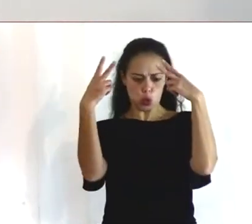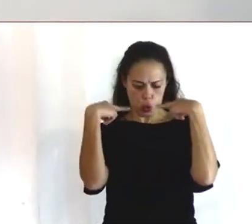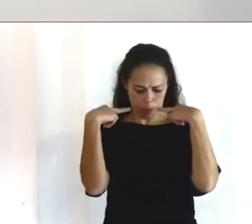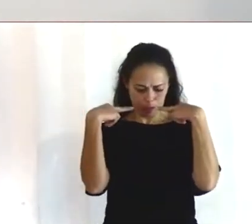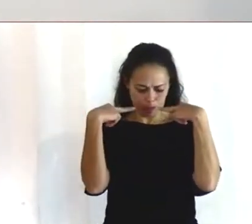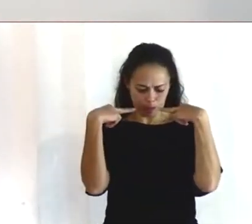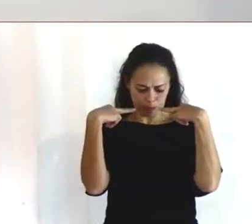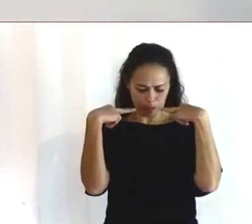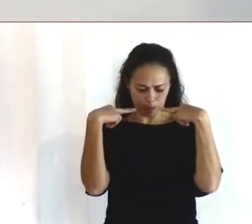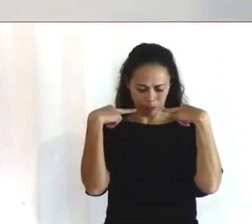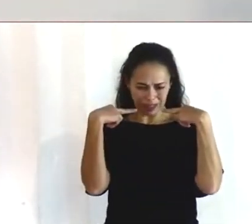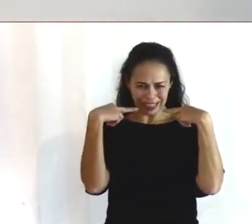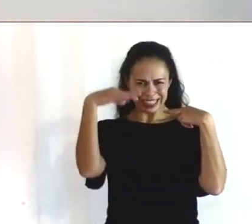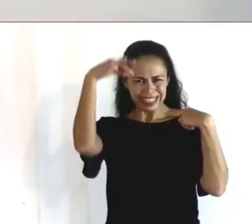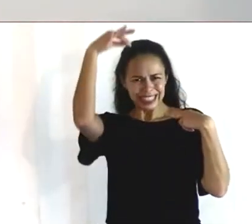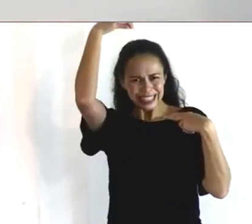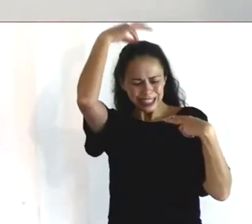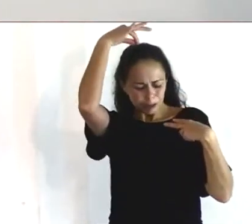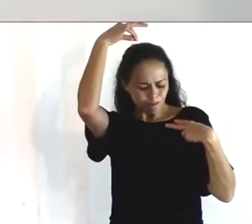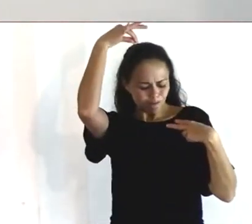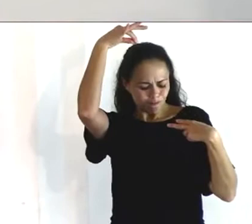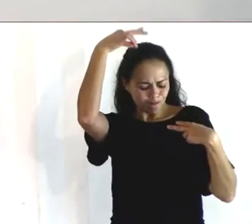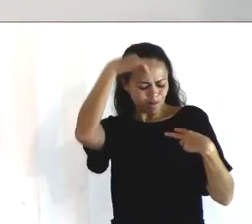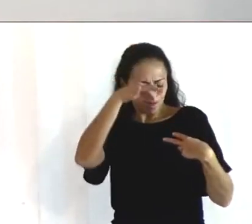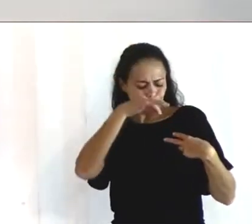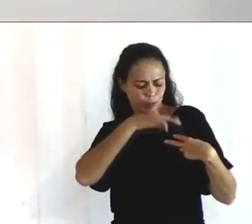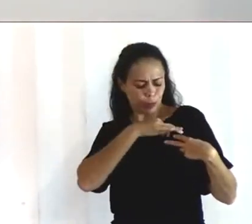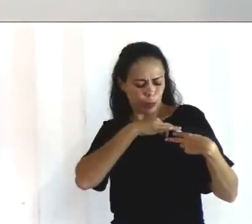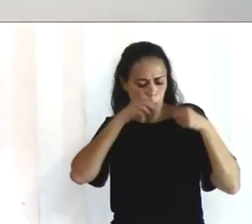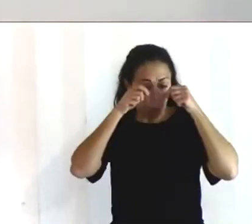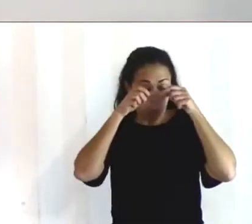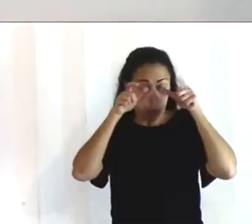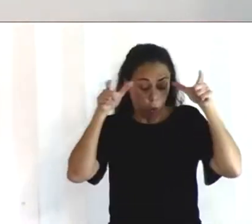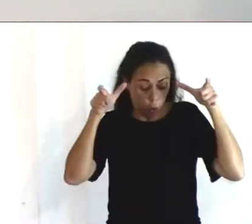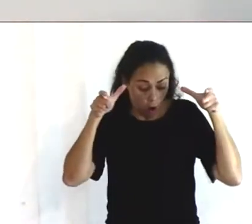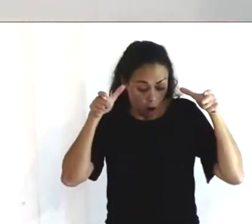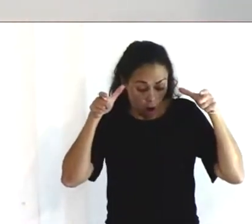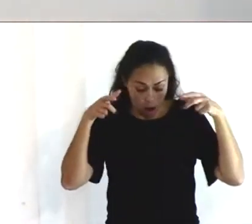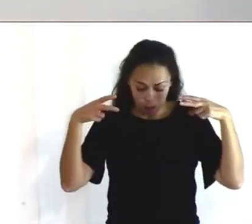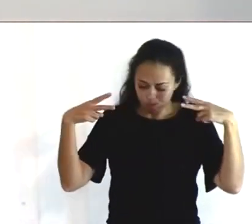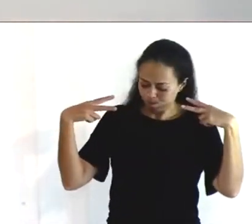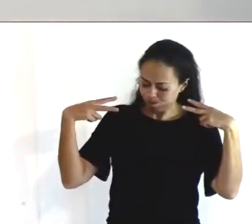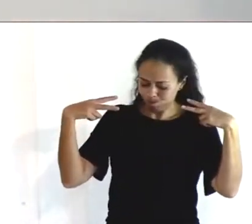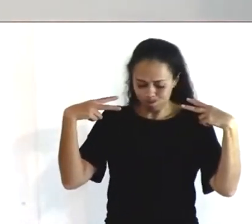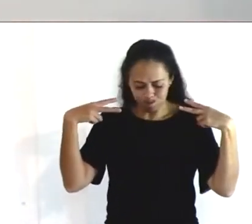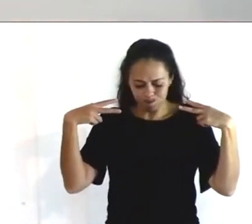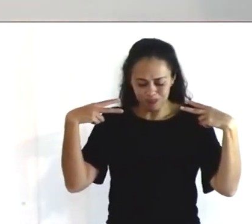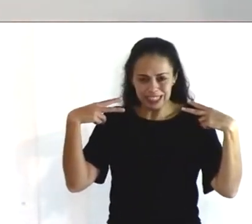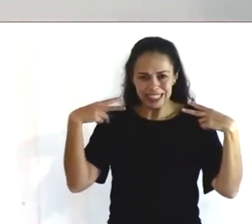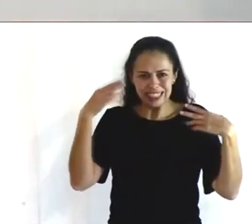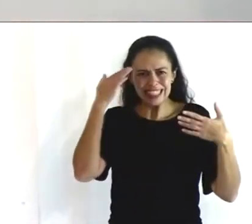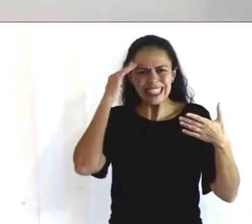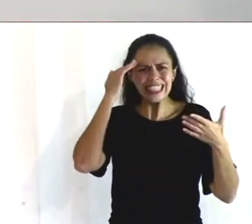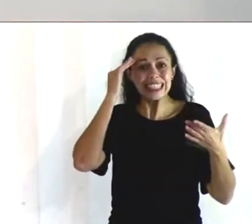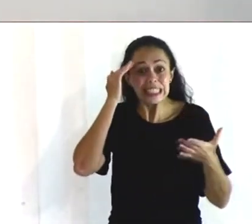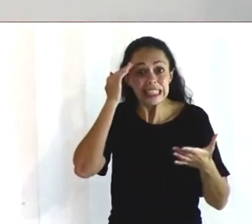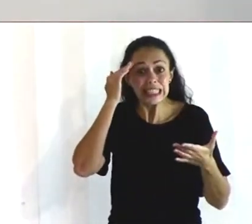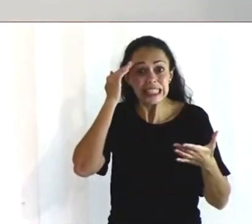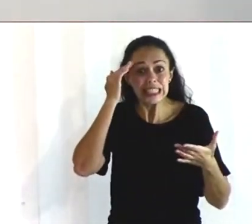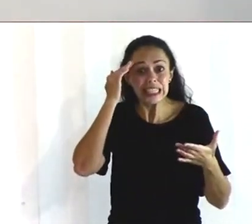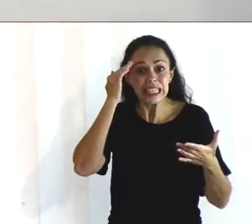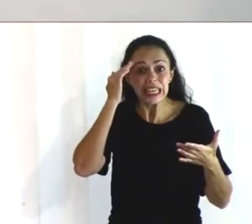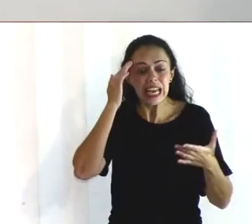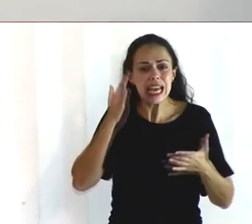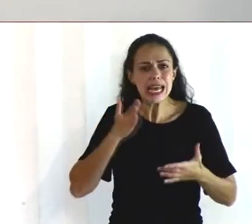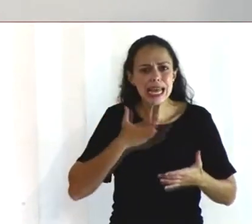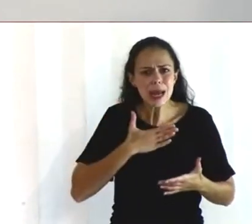viver assim, dizendo: Senhor, eu preciso de restauração. Senhor, nas áreas que estão blindadas na minha vida, que as pessoas não sabem